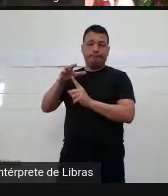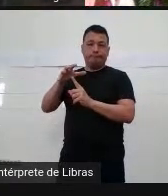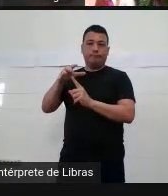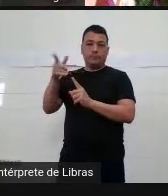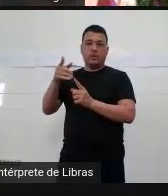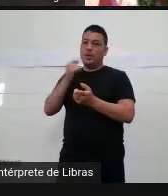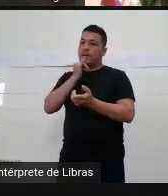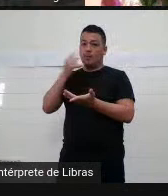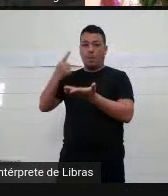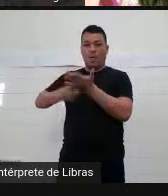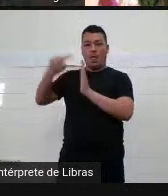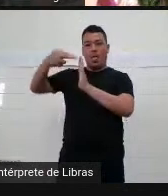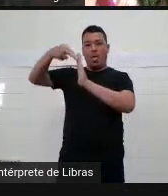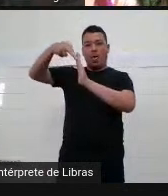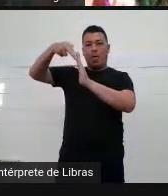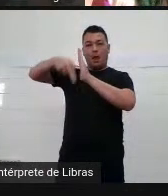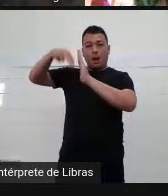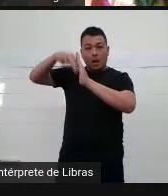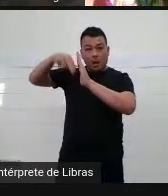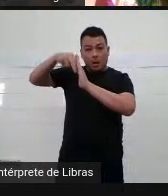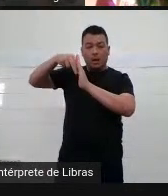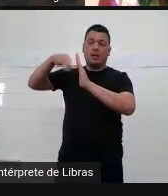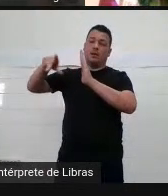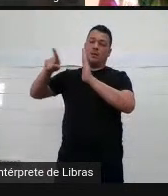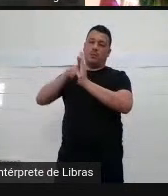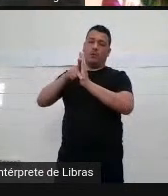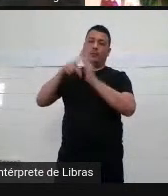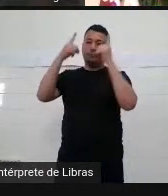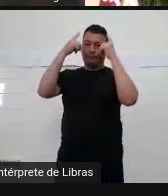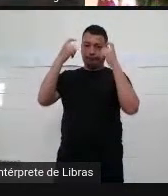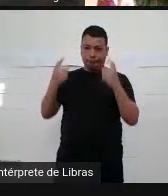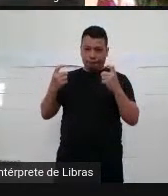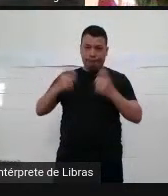legitimação das violências. Então,